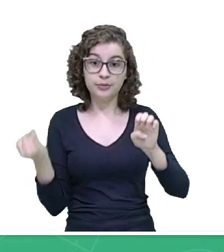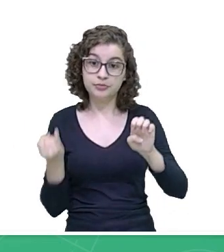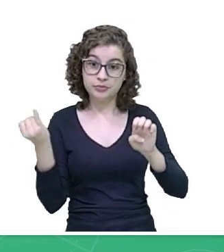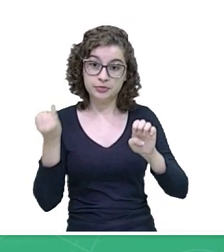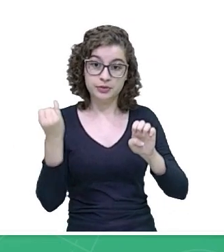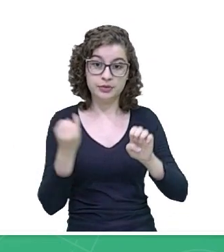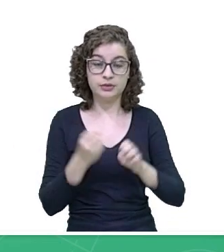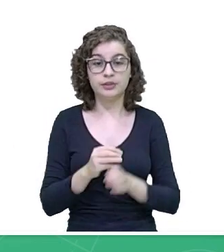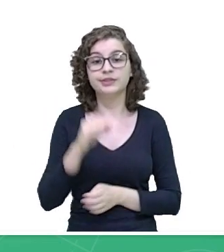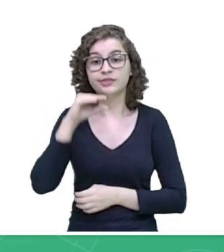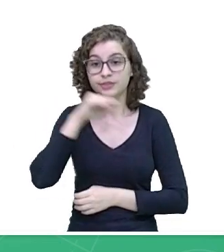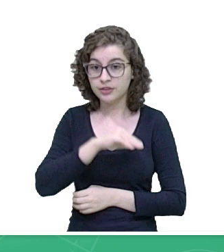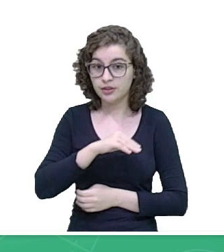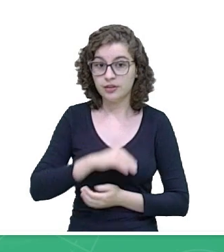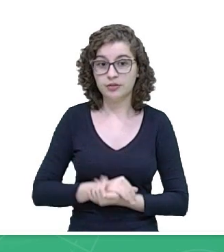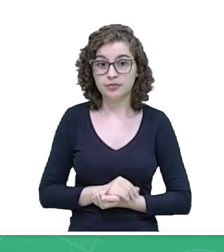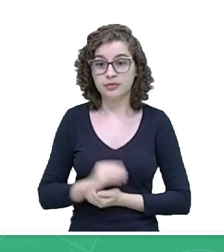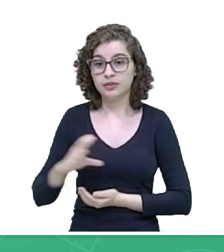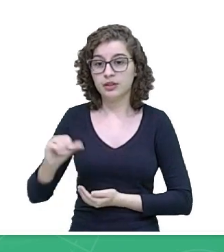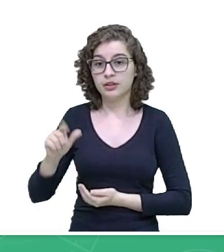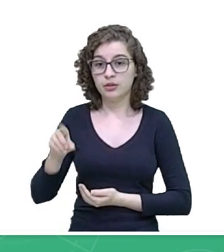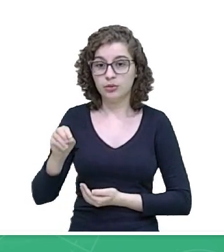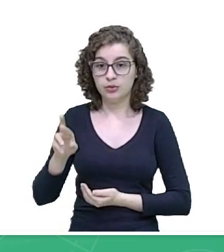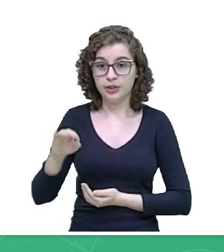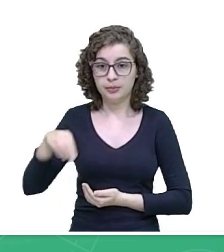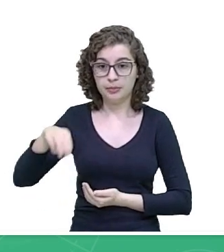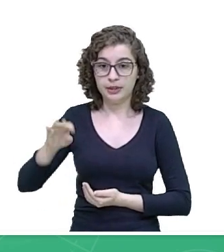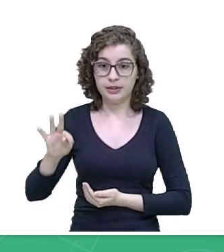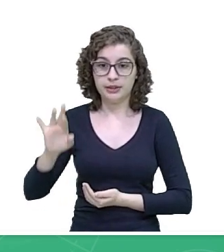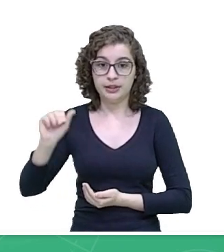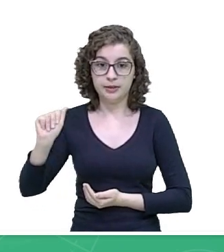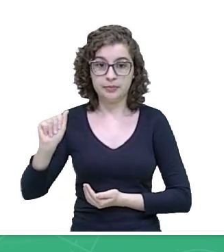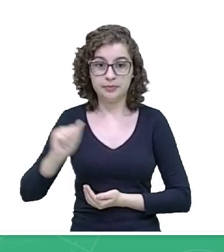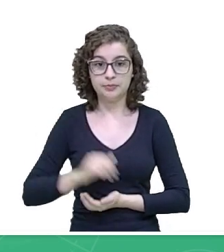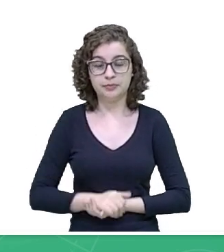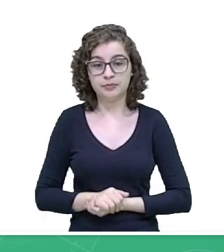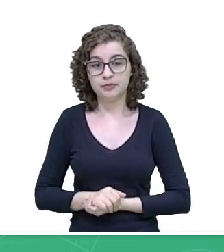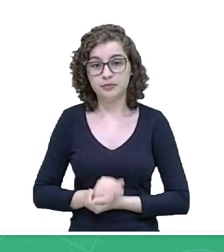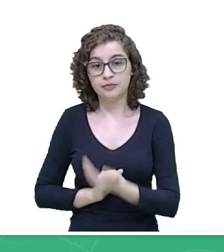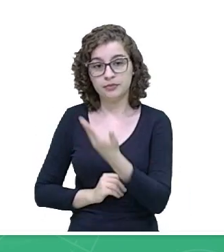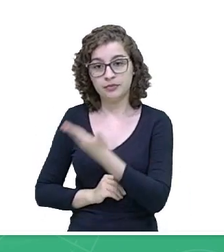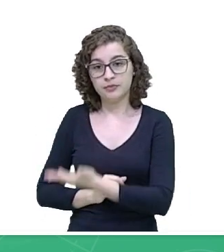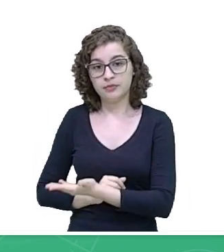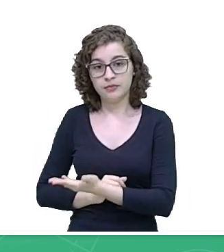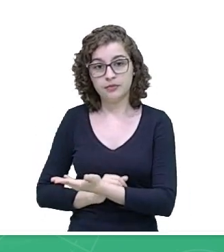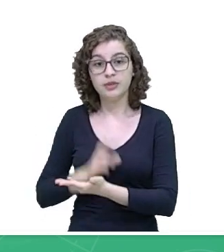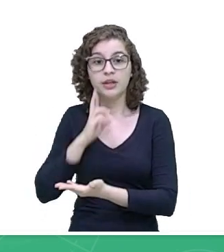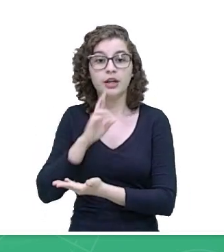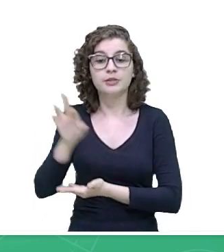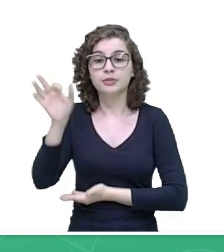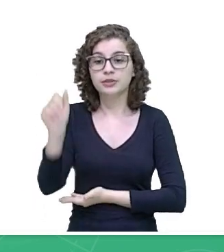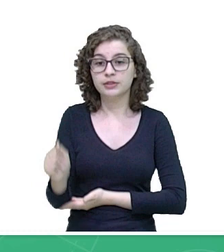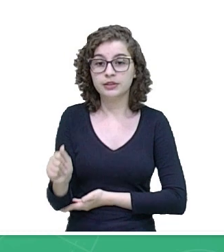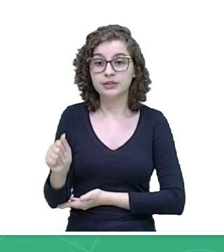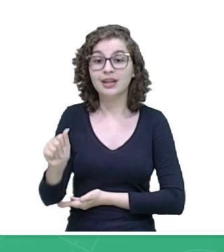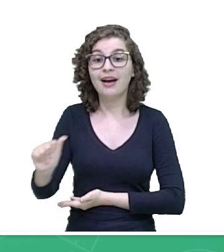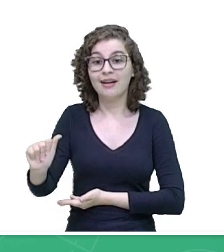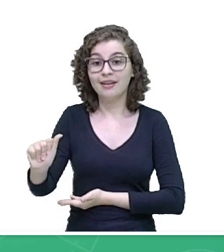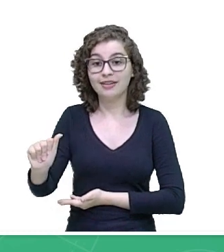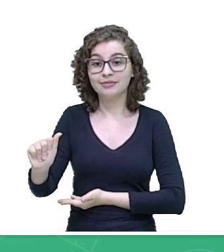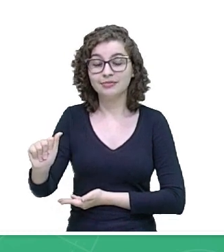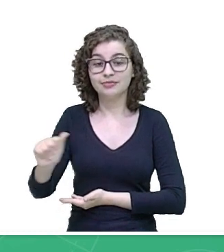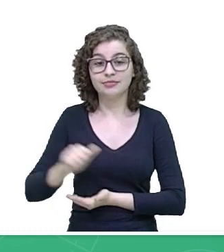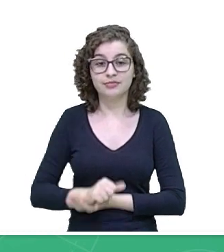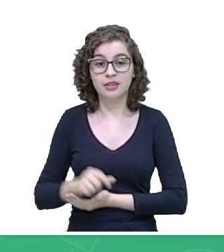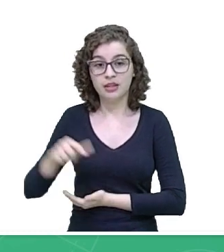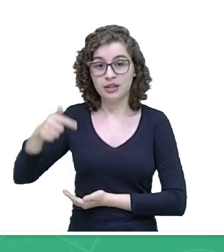da calorimetria. Tá? E aí vamos ver aqui que a resposta é a letra A. Vai dar